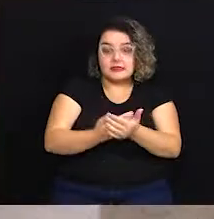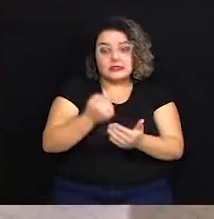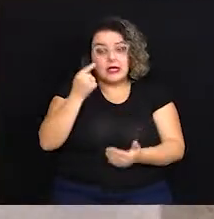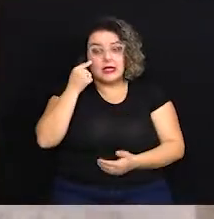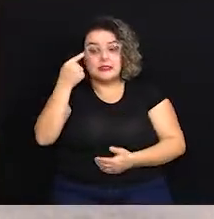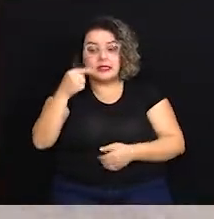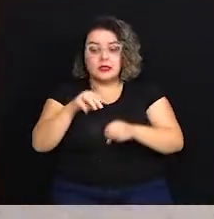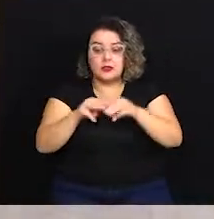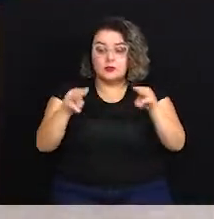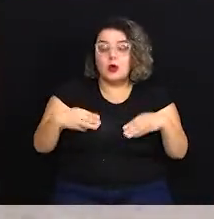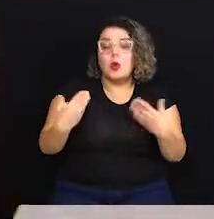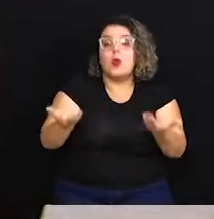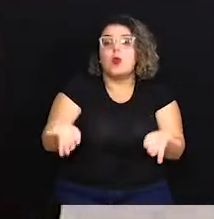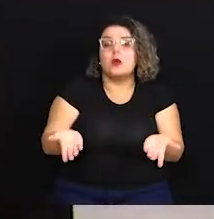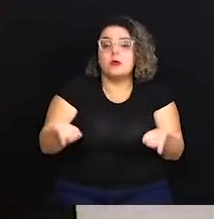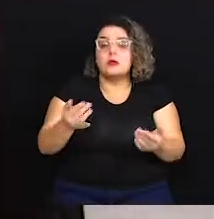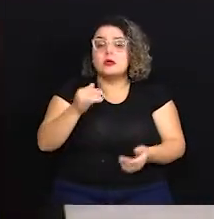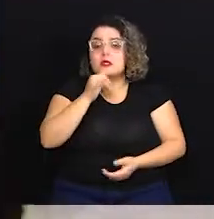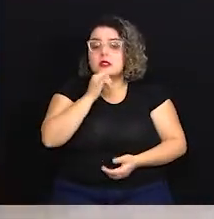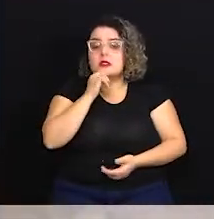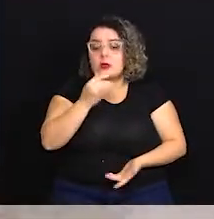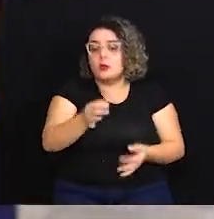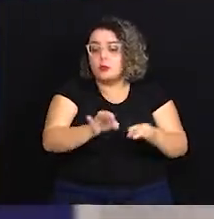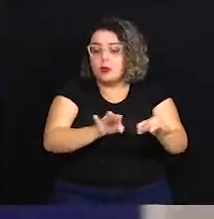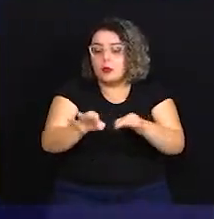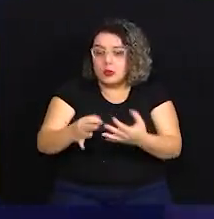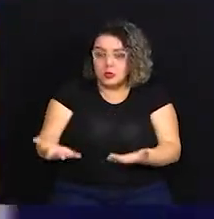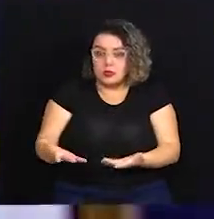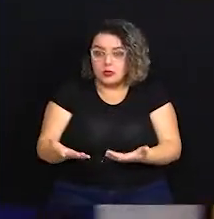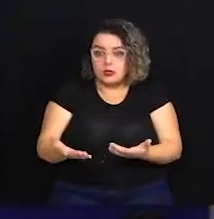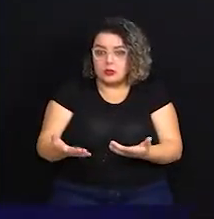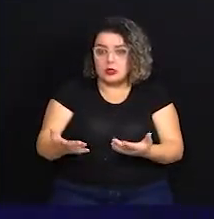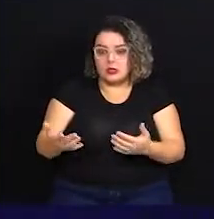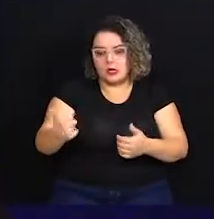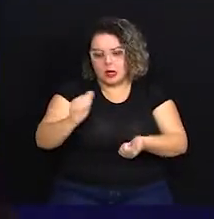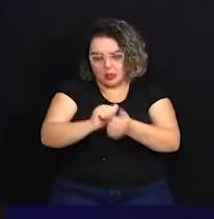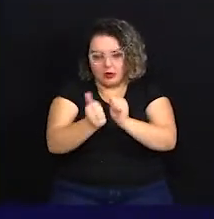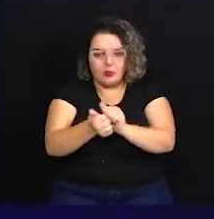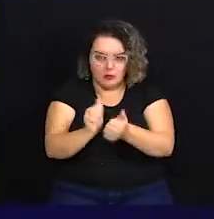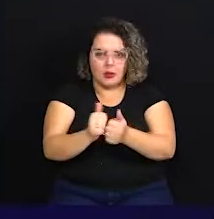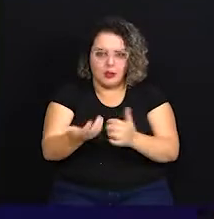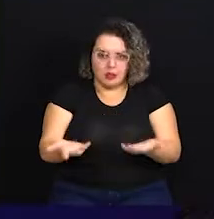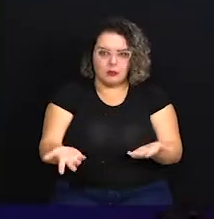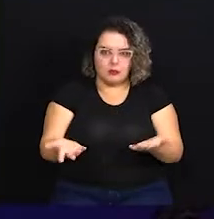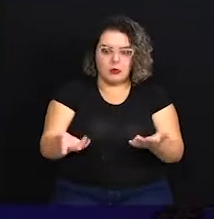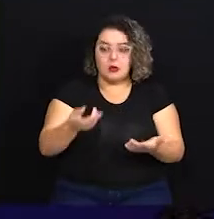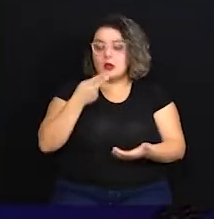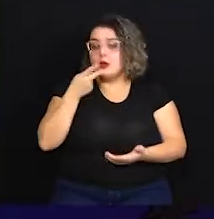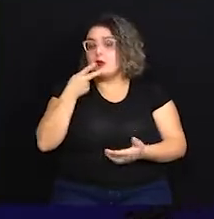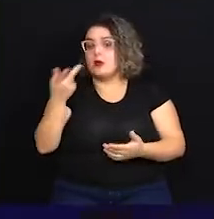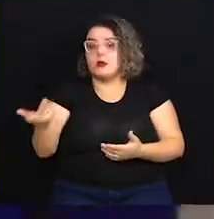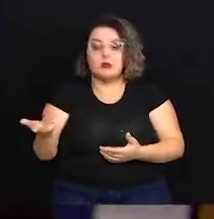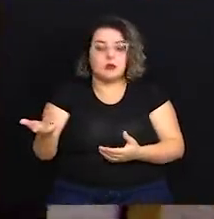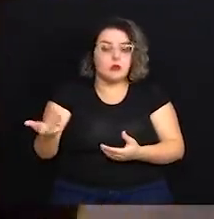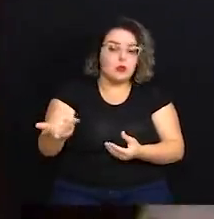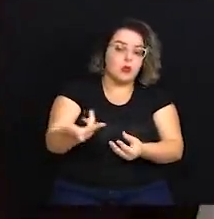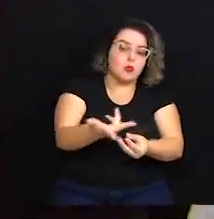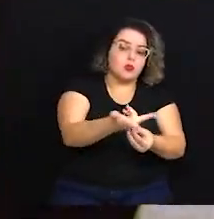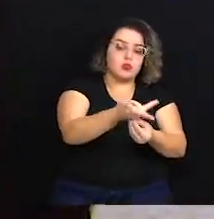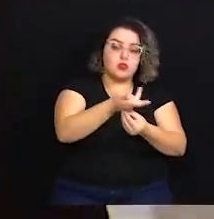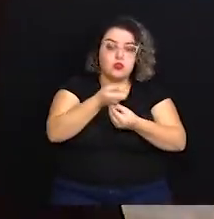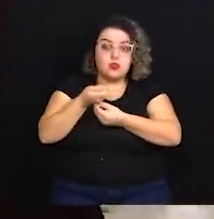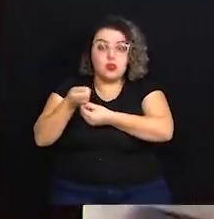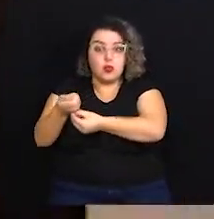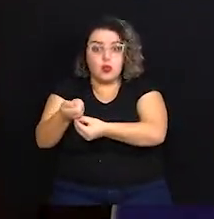a linha do museu. Onde você vai colocar, por exemplo, um projeto desse, ele é bem versátil. Porque ele fala de obras mundialmente consagradas,